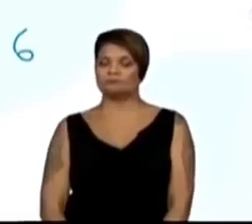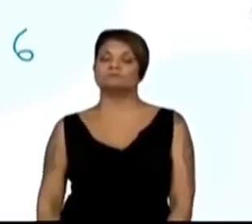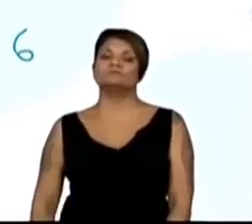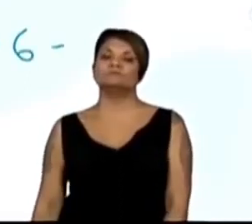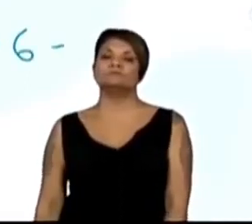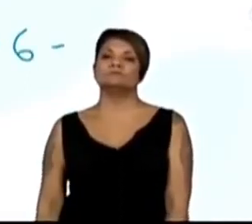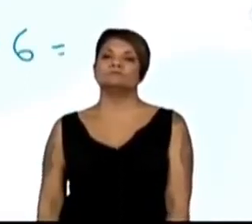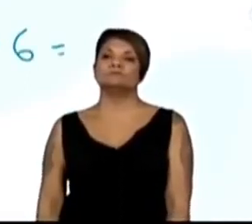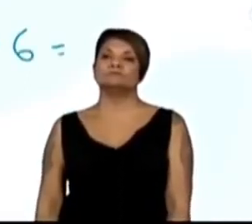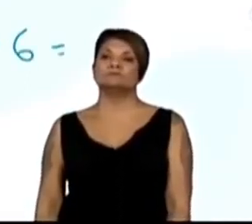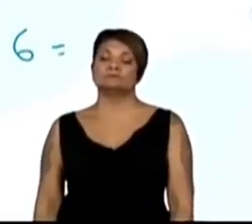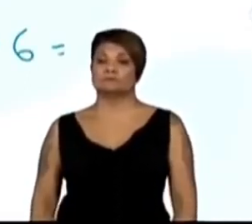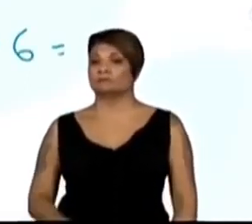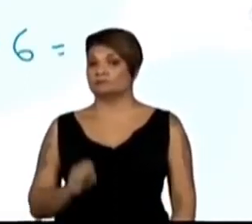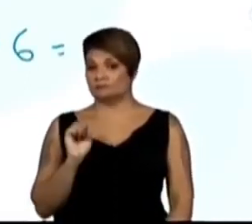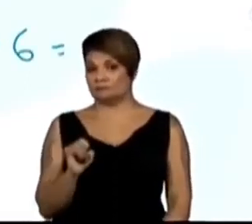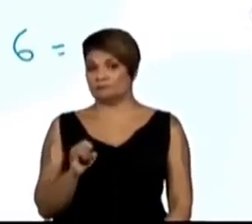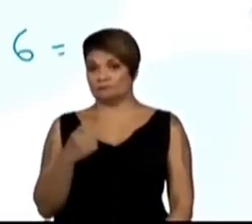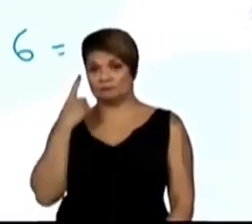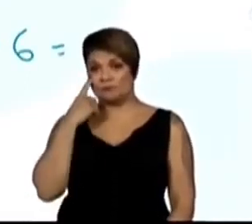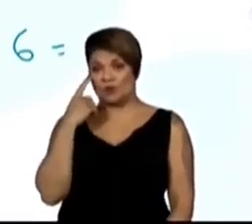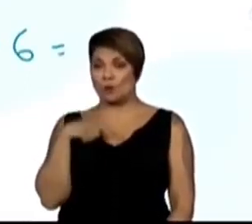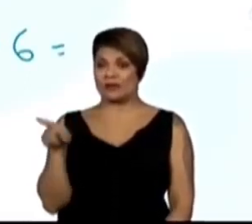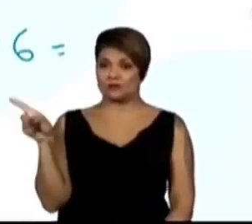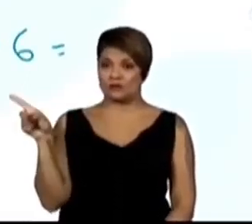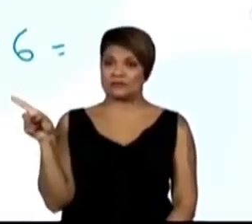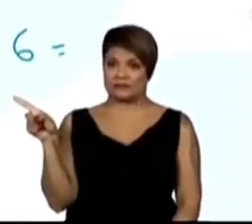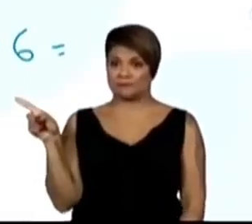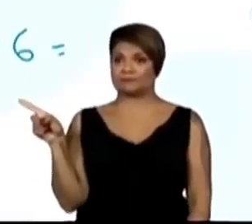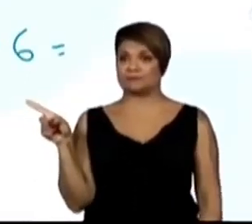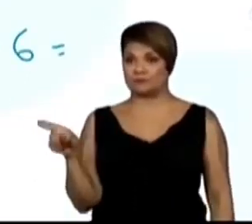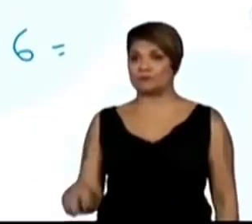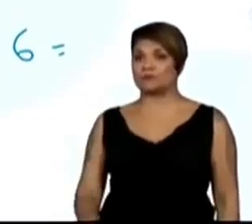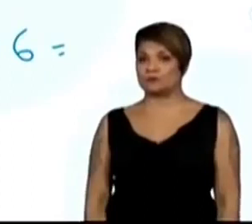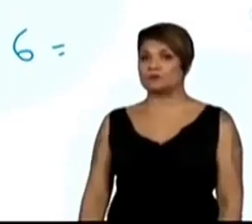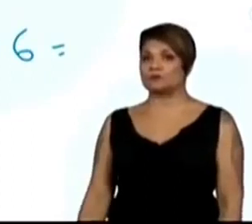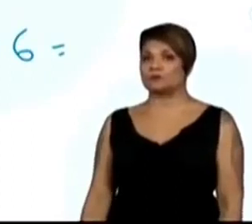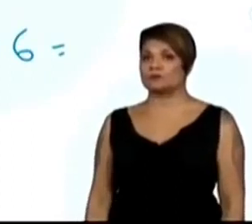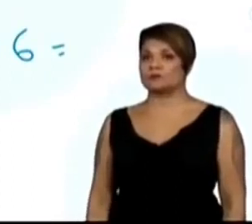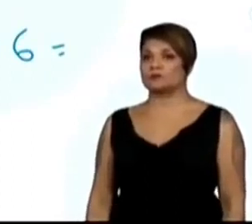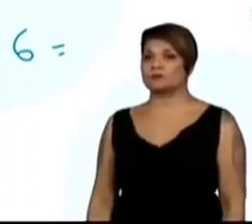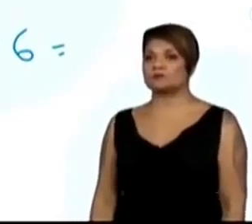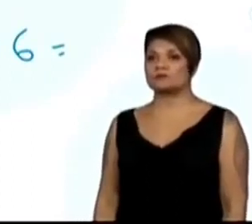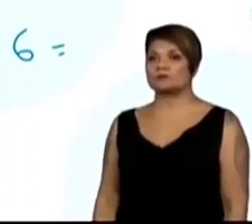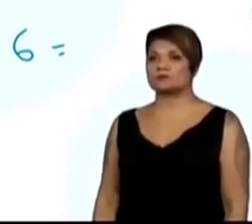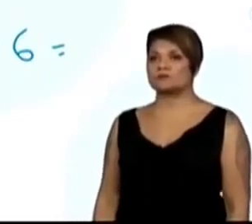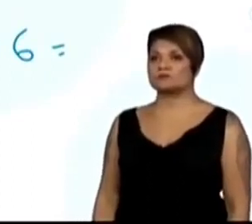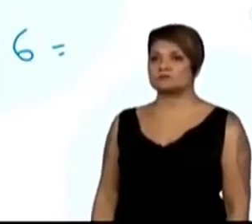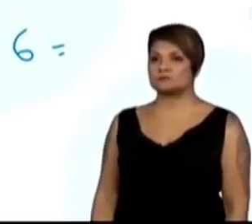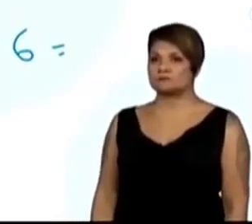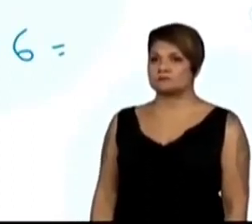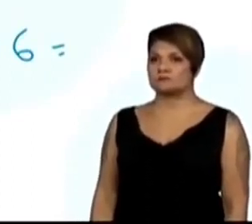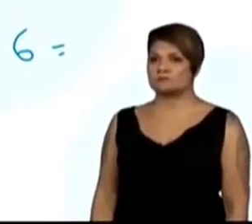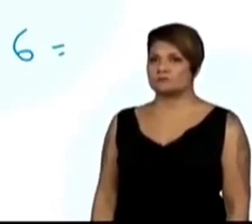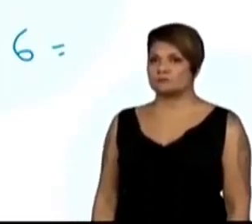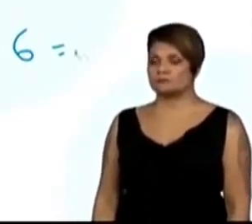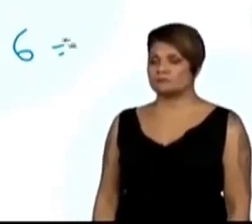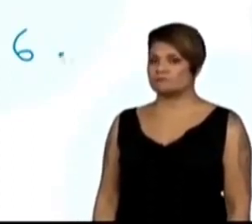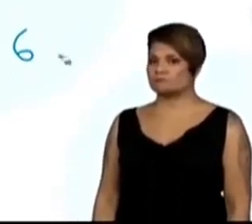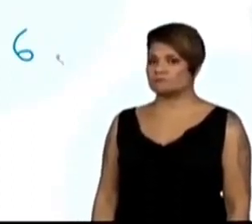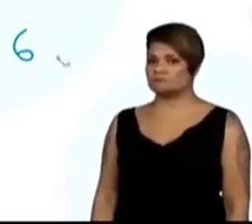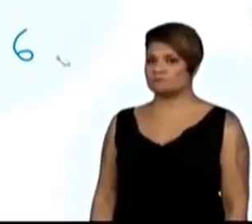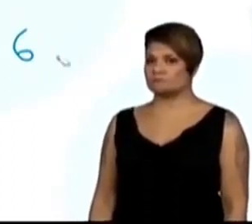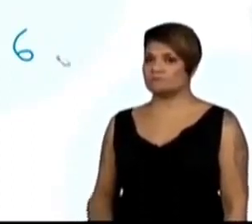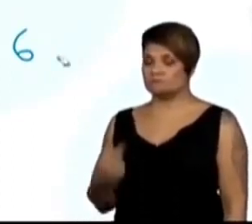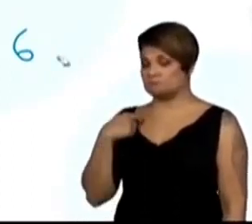6. Se eu penso assim, vamos ver que... Deixa eu tirar esse tracinho que não é importante. É, se eu estou vendo